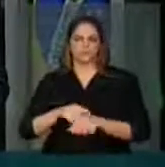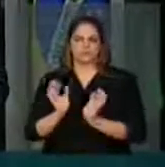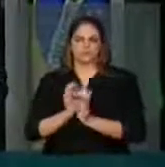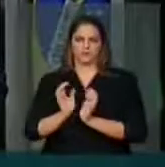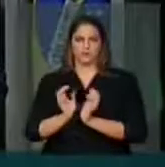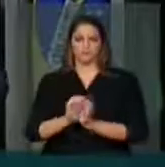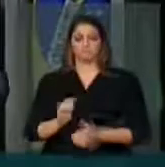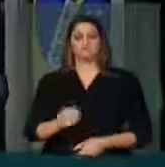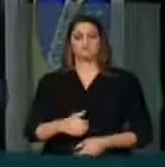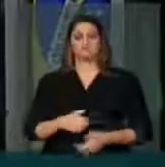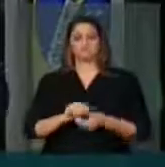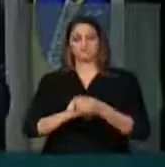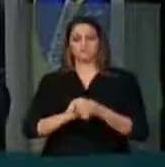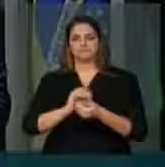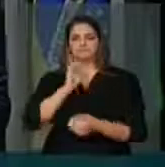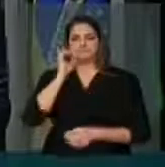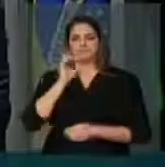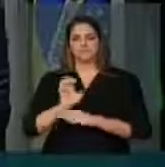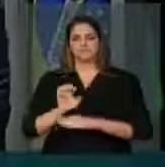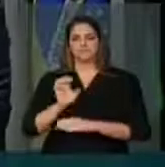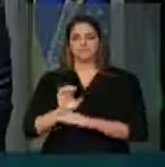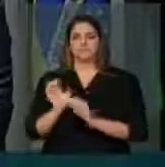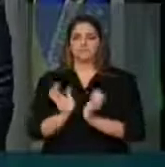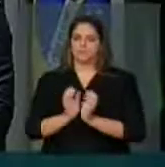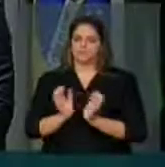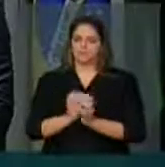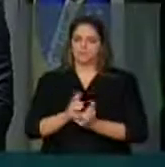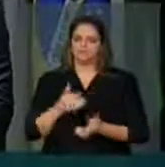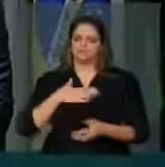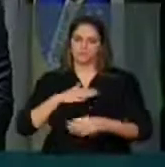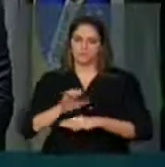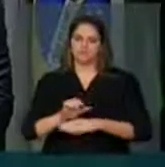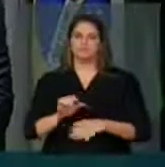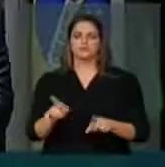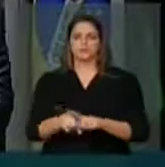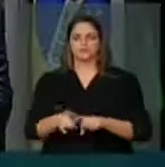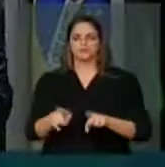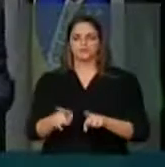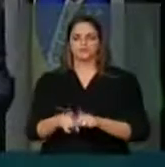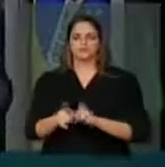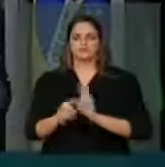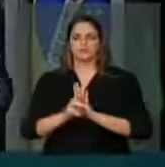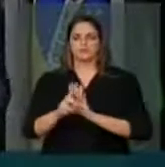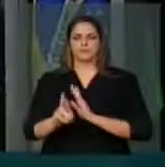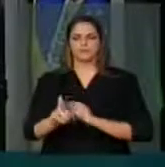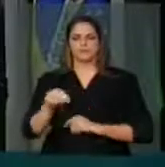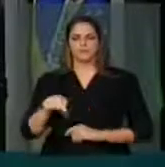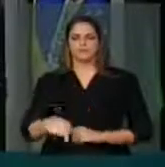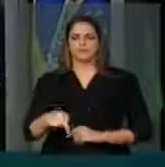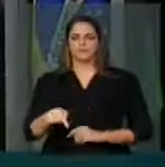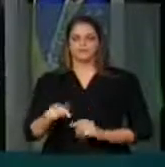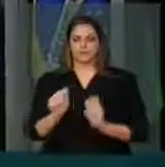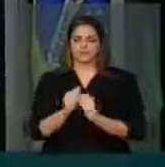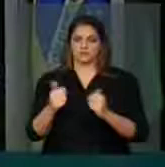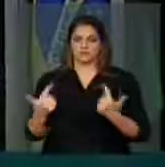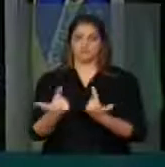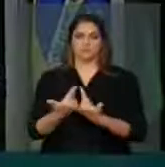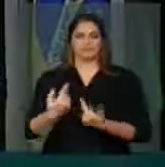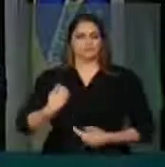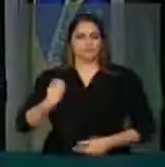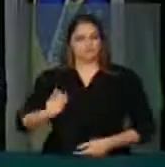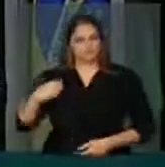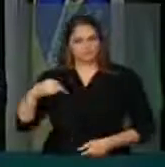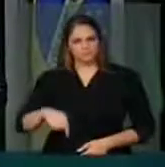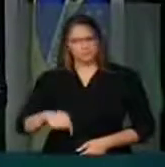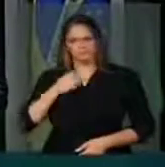saudar os deputados estaduais de Pernambuco, do meu estado, da nossa representação da Assembleia Legislativa aqui presente,